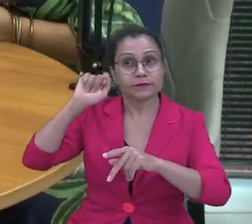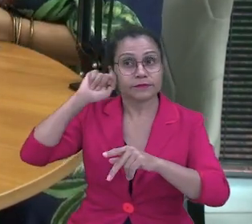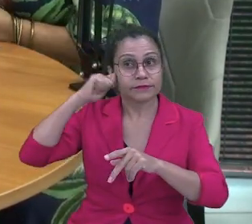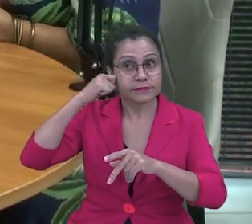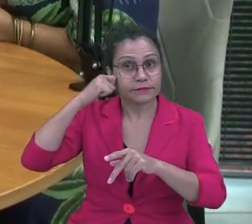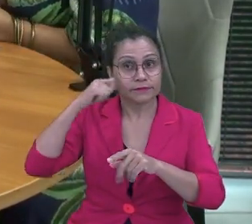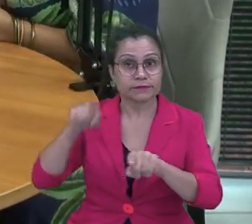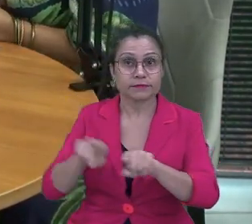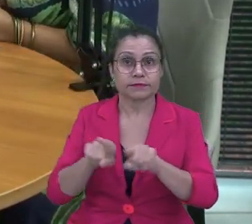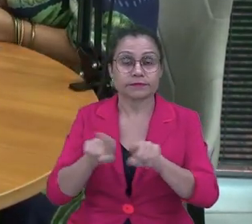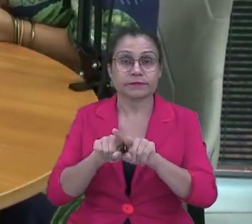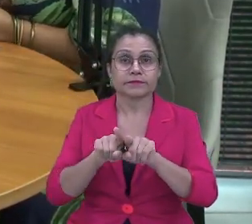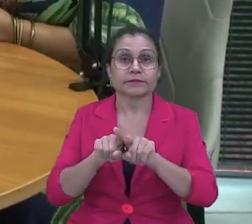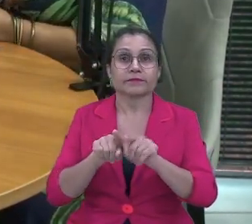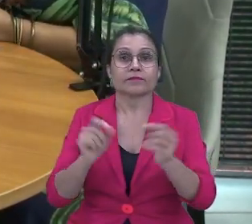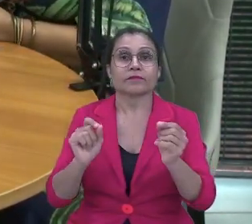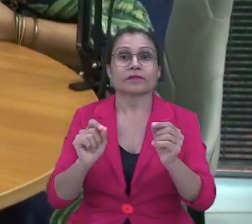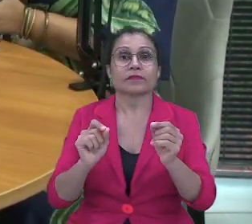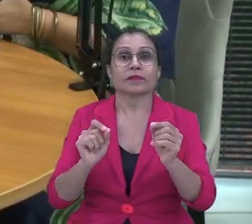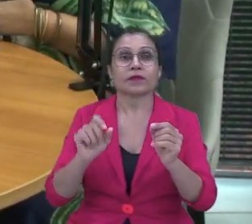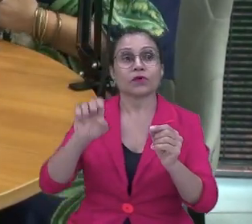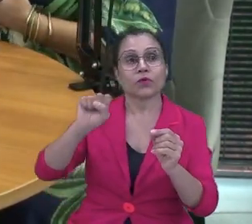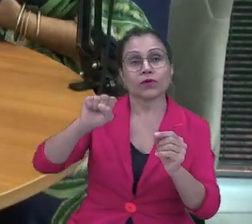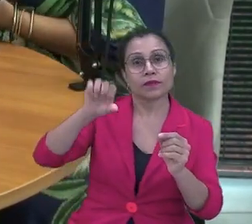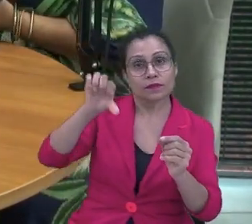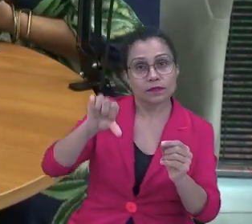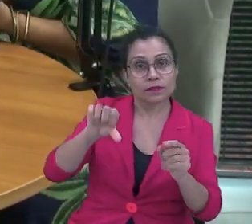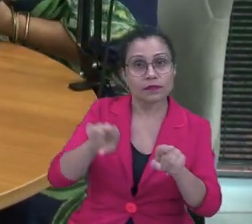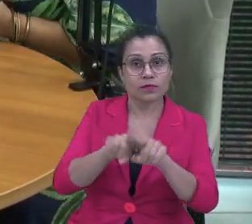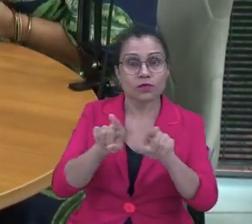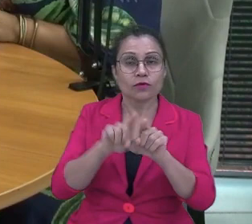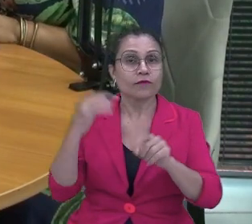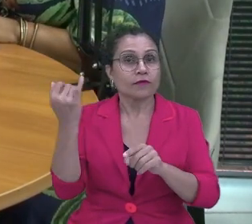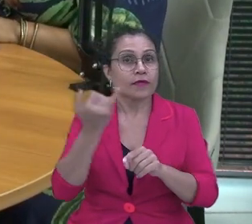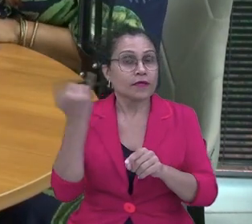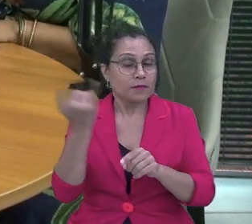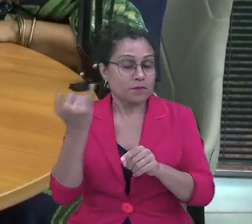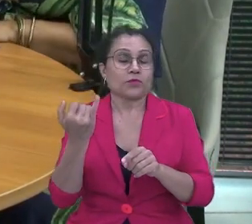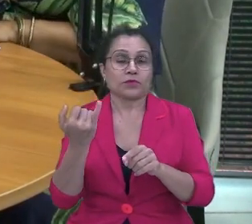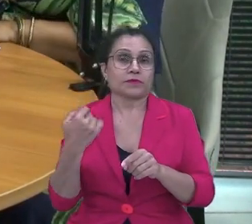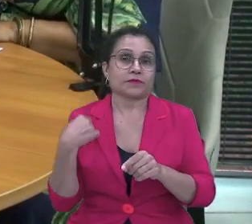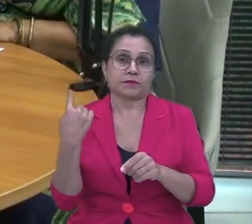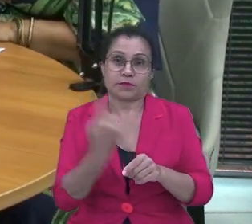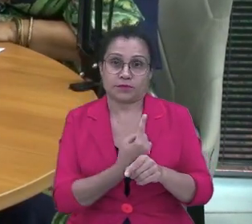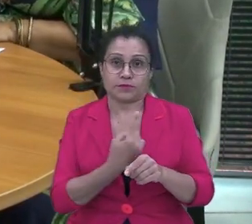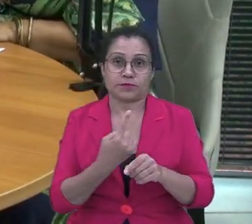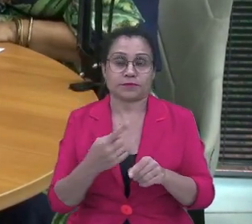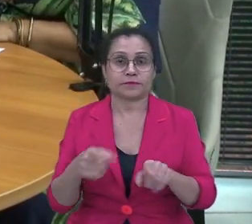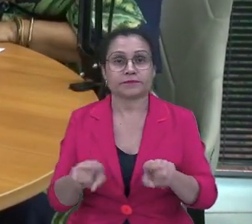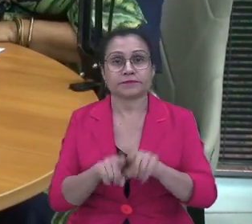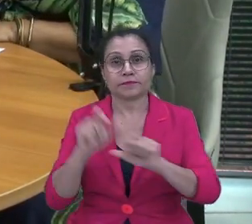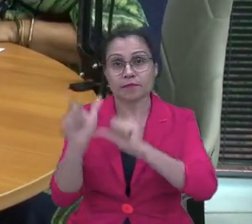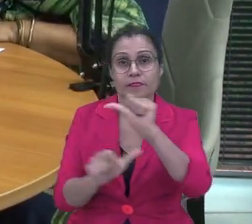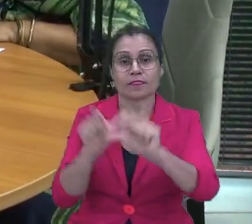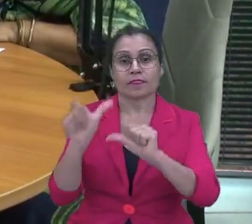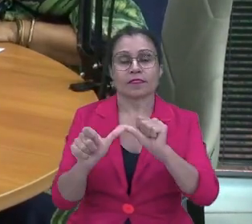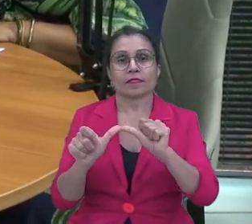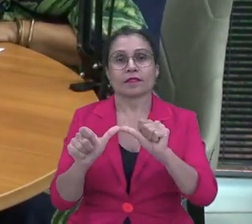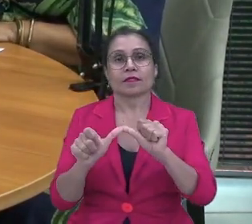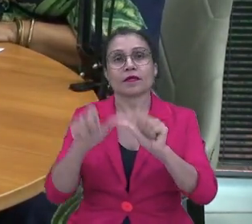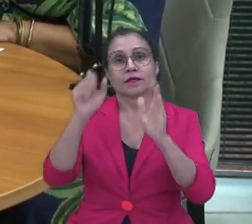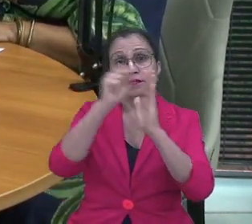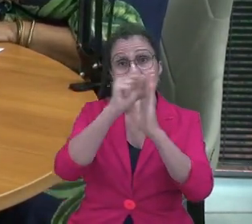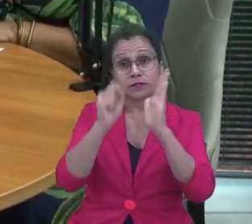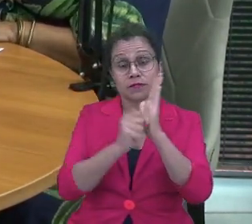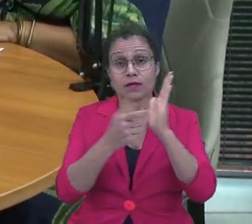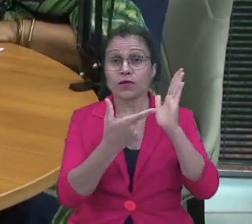nós já falamos de um Brasil República, em 89. E isso é tudo muito importante para nós, né? Fazemos essas modificações. Já no